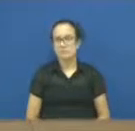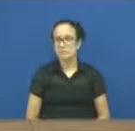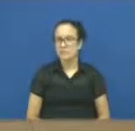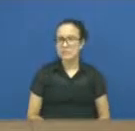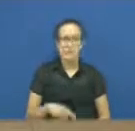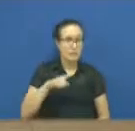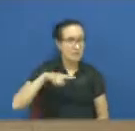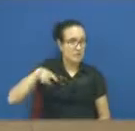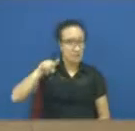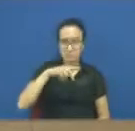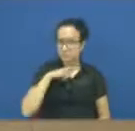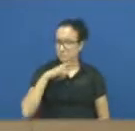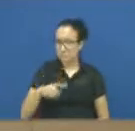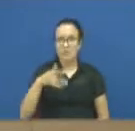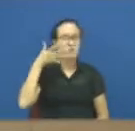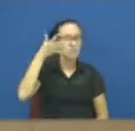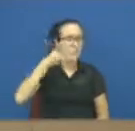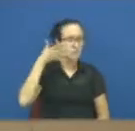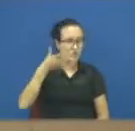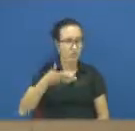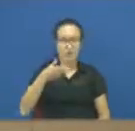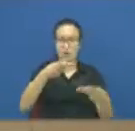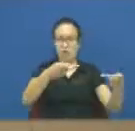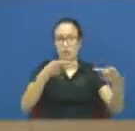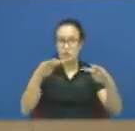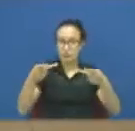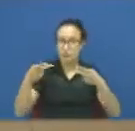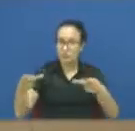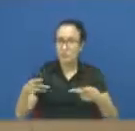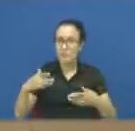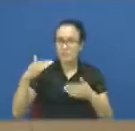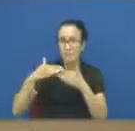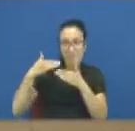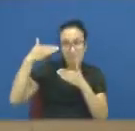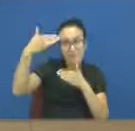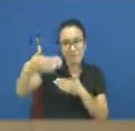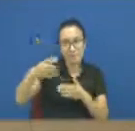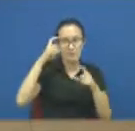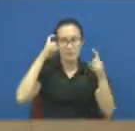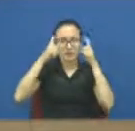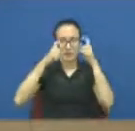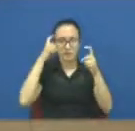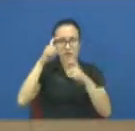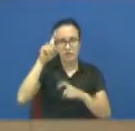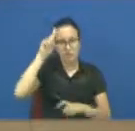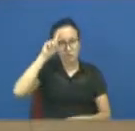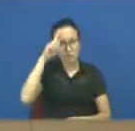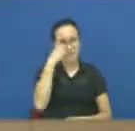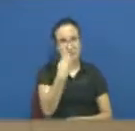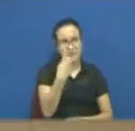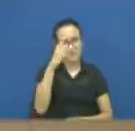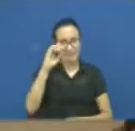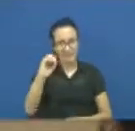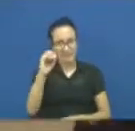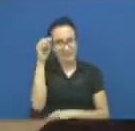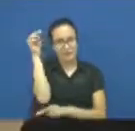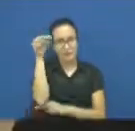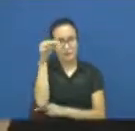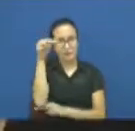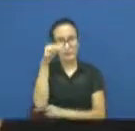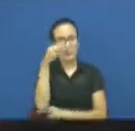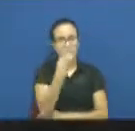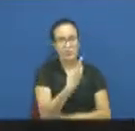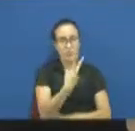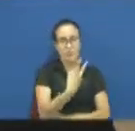palavra, a presidência convoca os senhores vereadores para a próxima sessão ordinária, a realizar-se no dia 10 de novembro de 2014, às